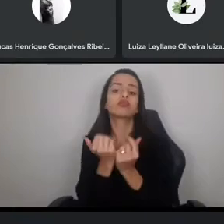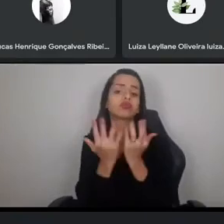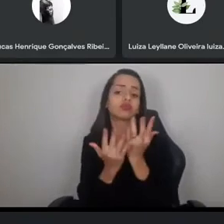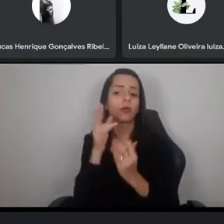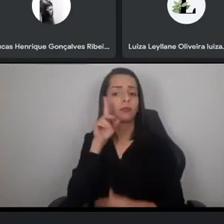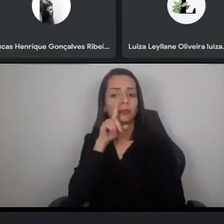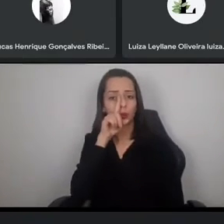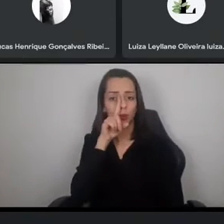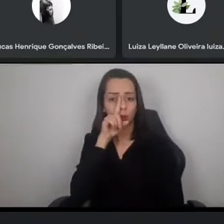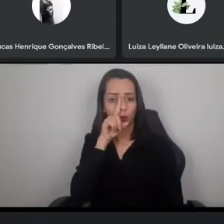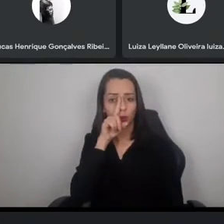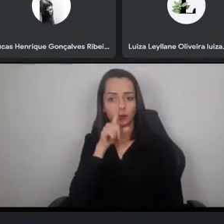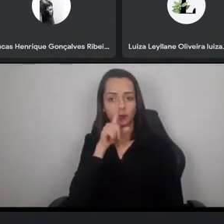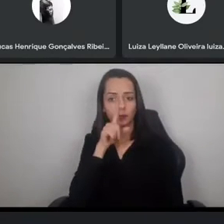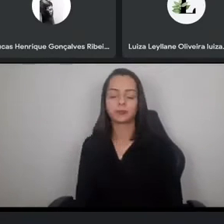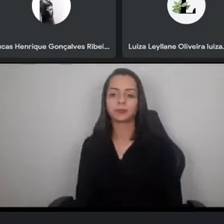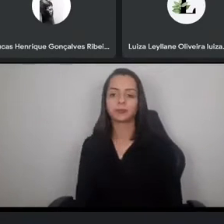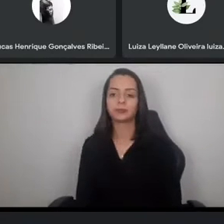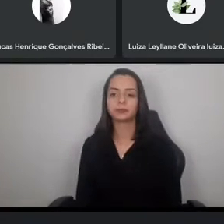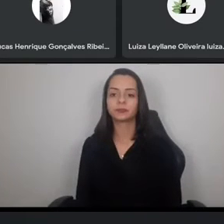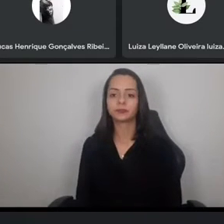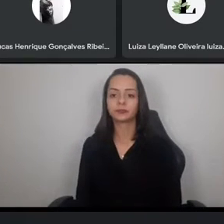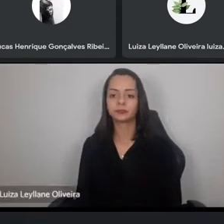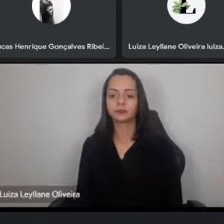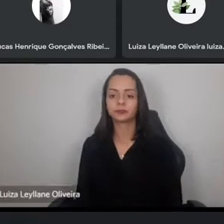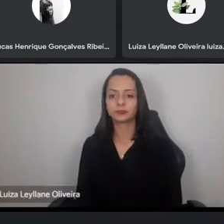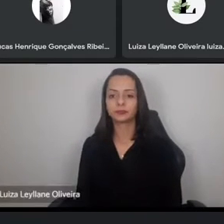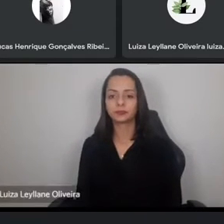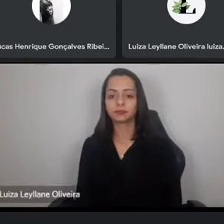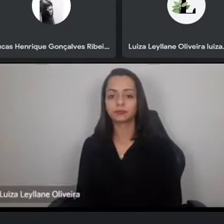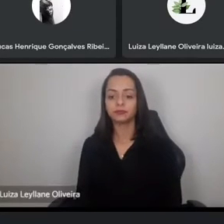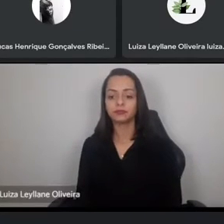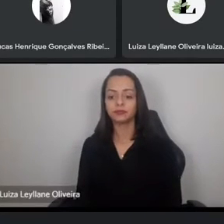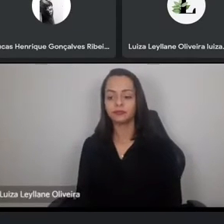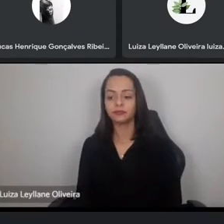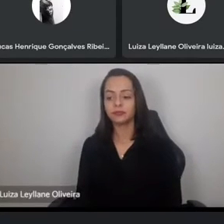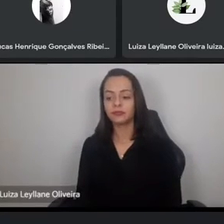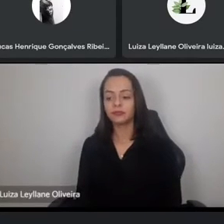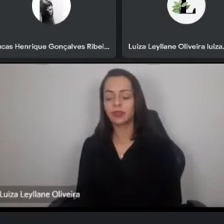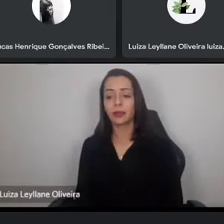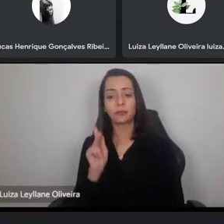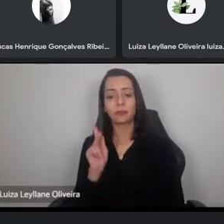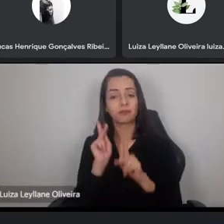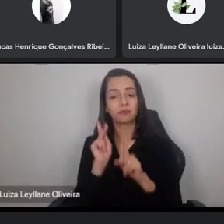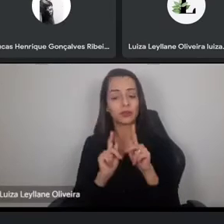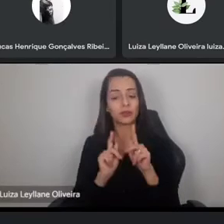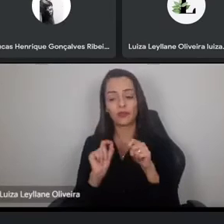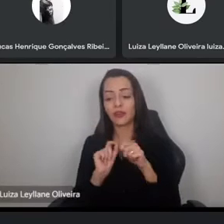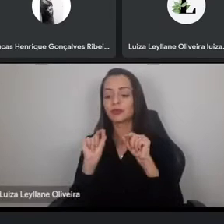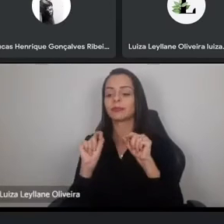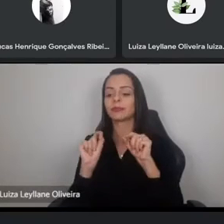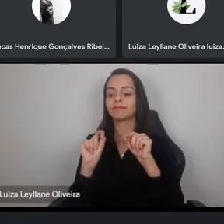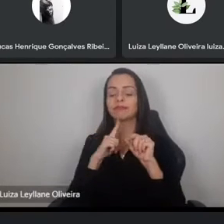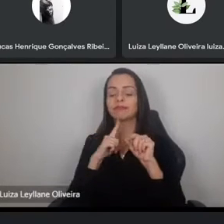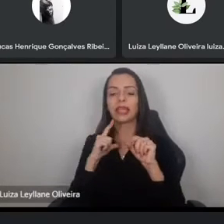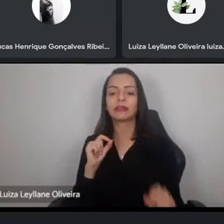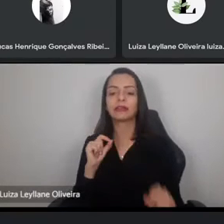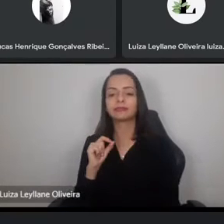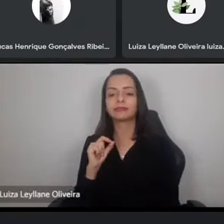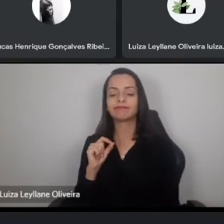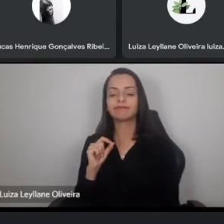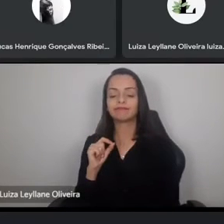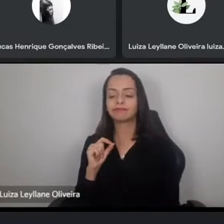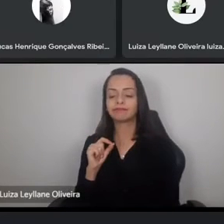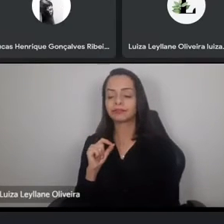Não devemos o quê? Isso muitas pessoas fazem, sobrecarregar a instalação. Ou seja, conectar